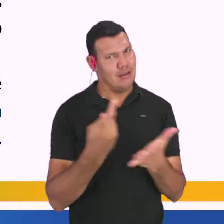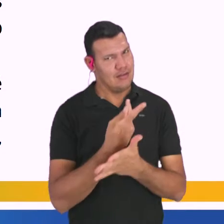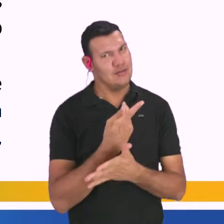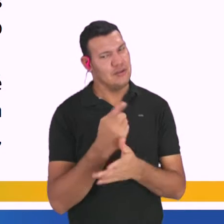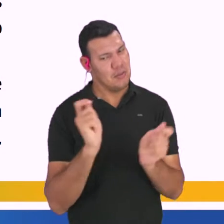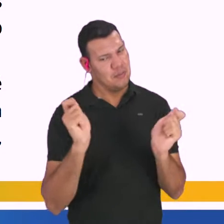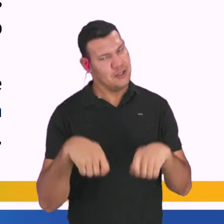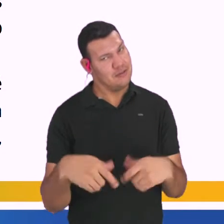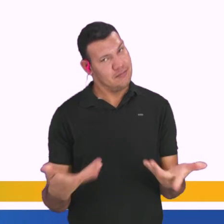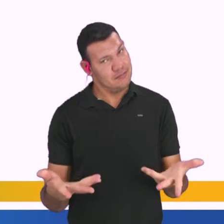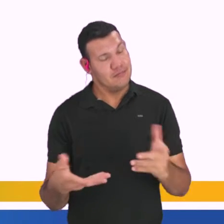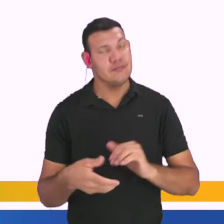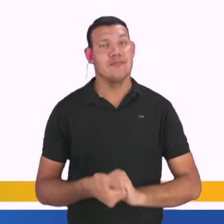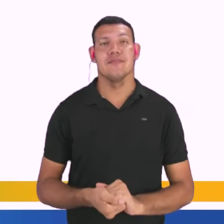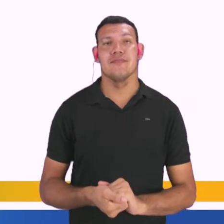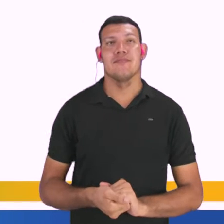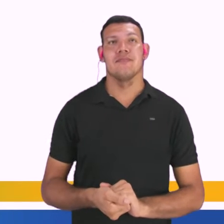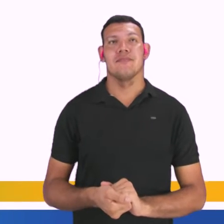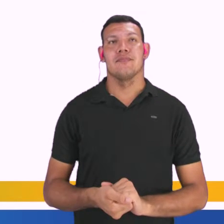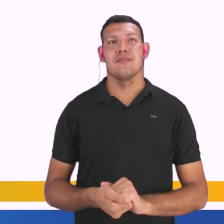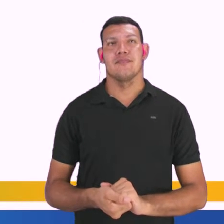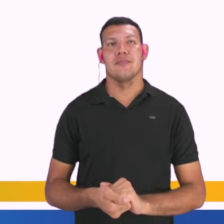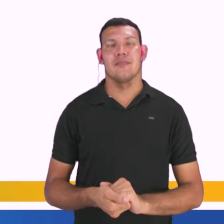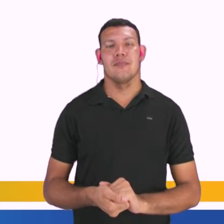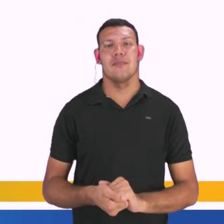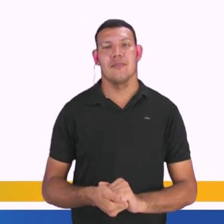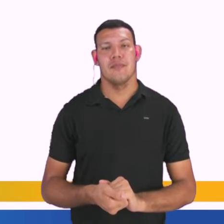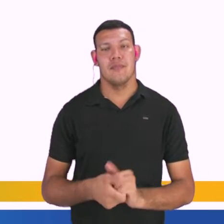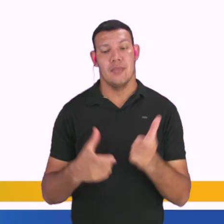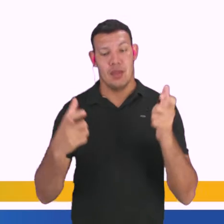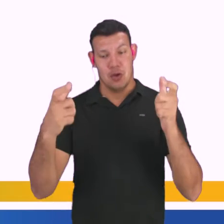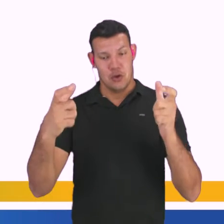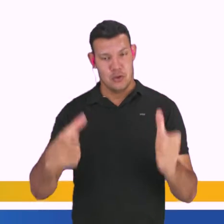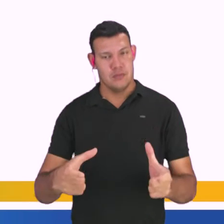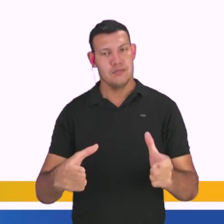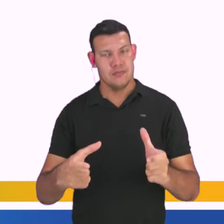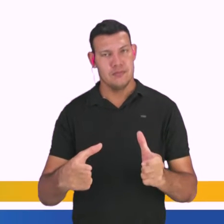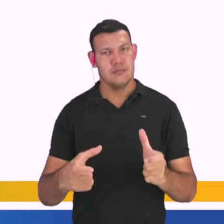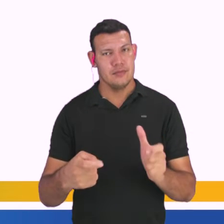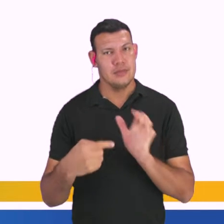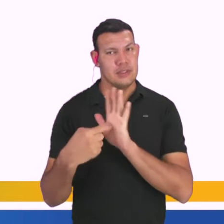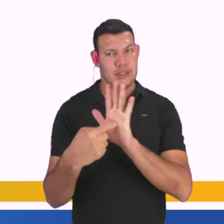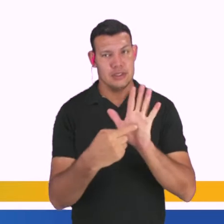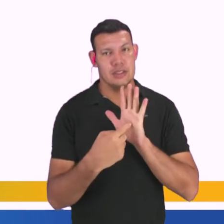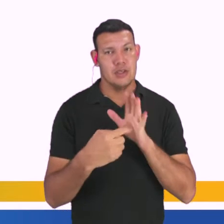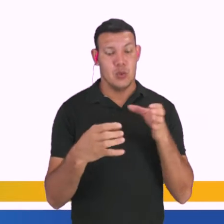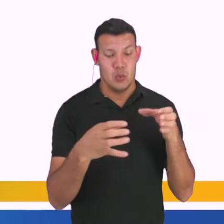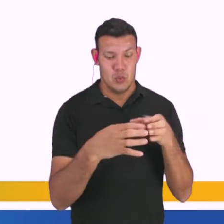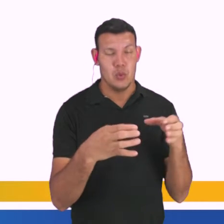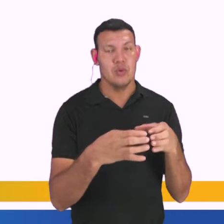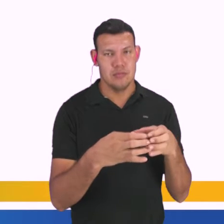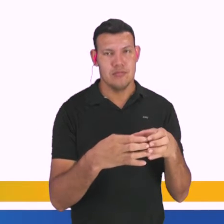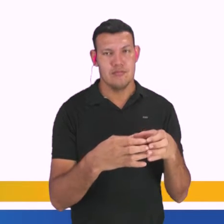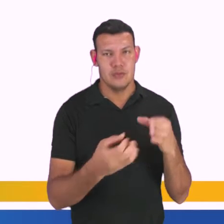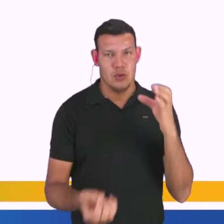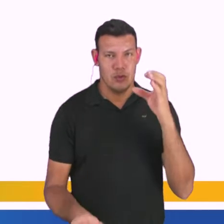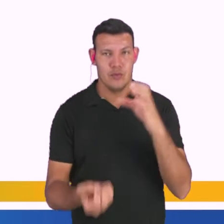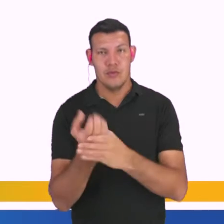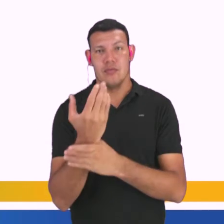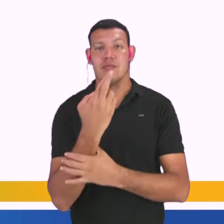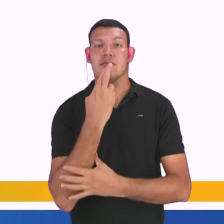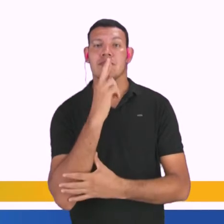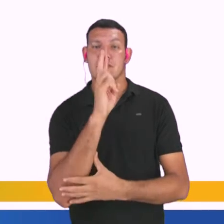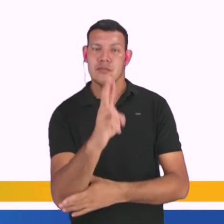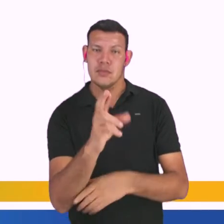e nem coroa tudo bem e o espaço amostral é o conjunto formado por todos os